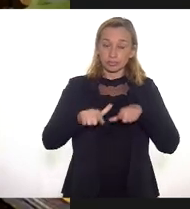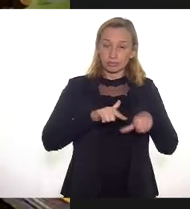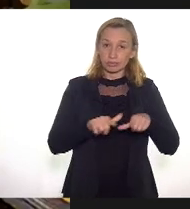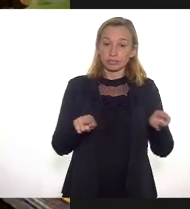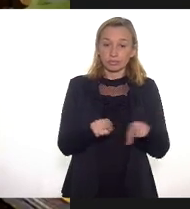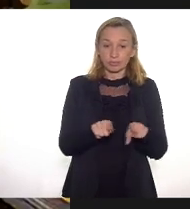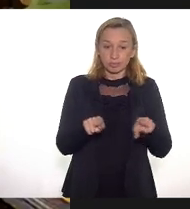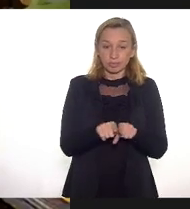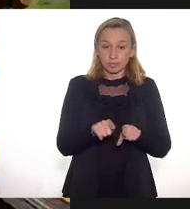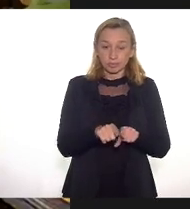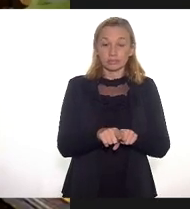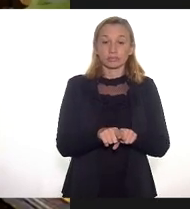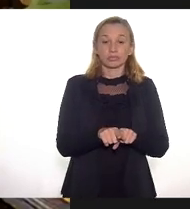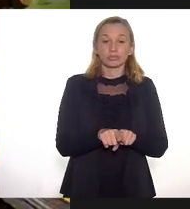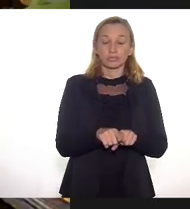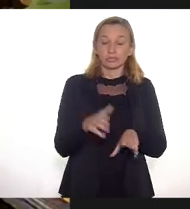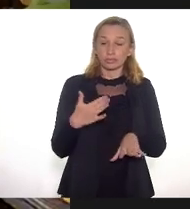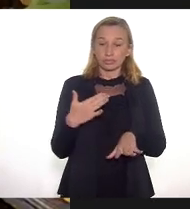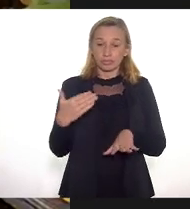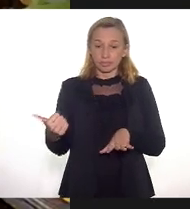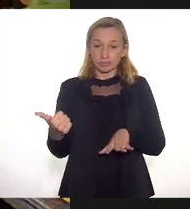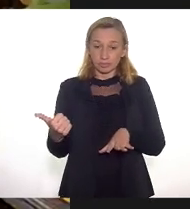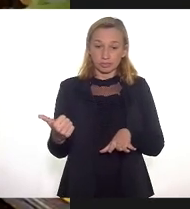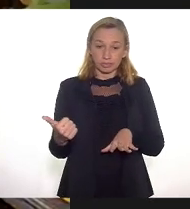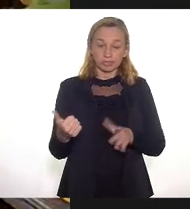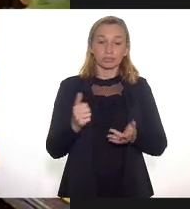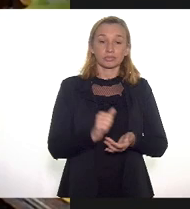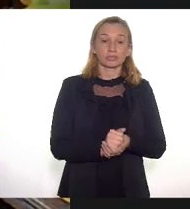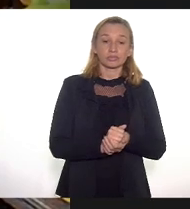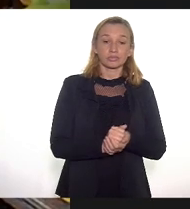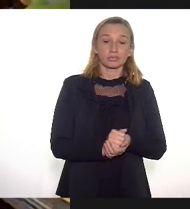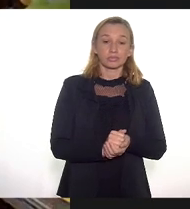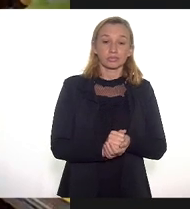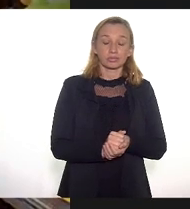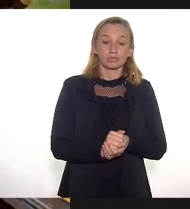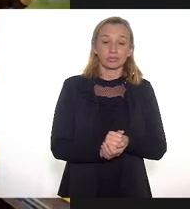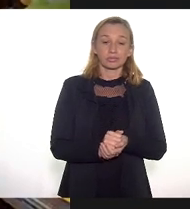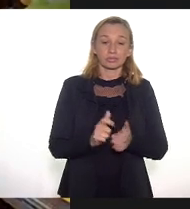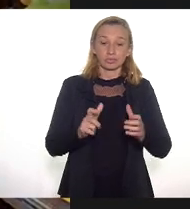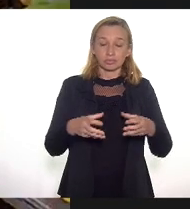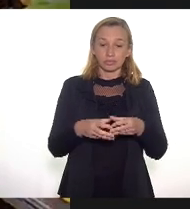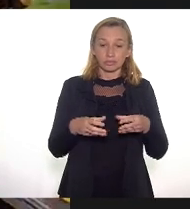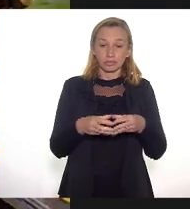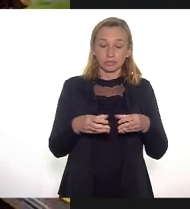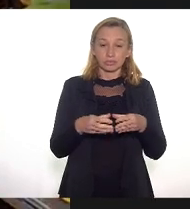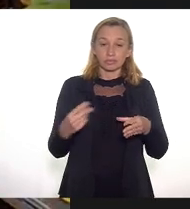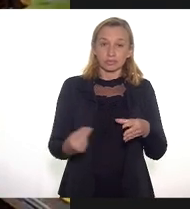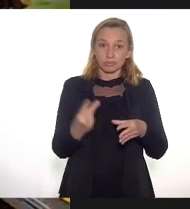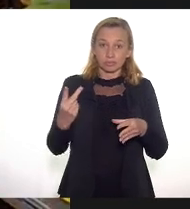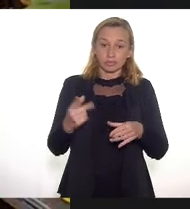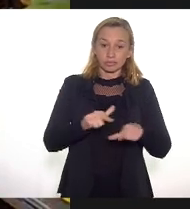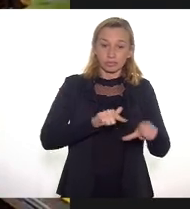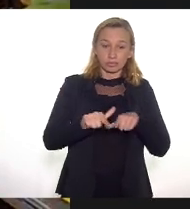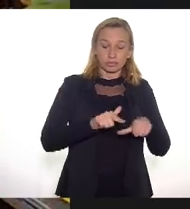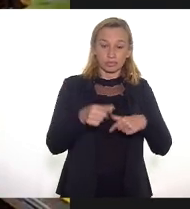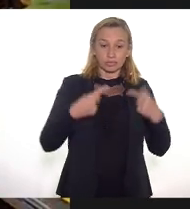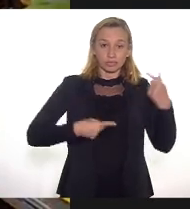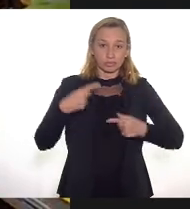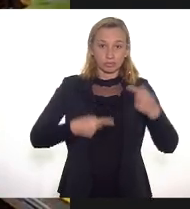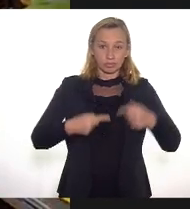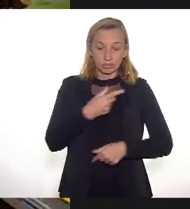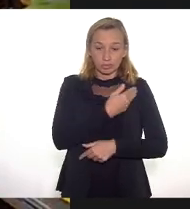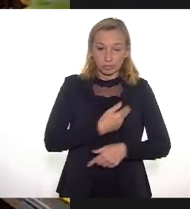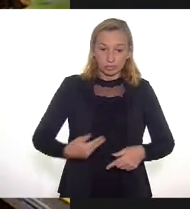acionado por entidades que prezam todo um trabalho em termos de políticas públicas